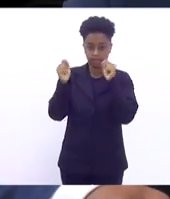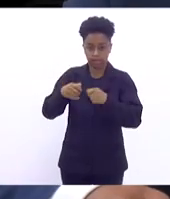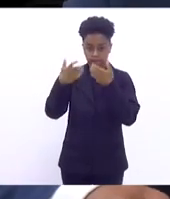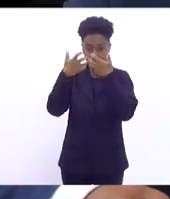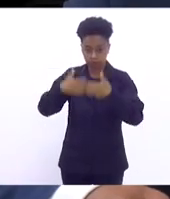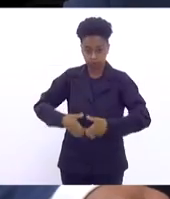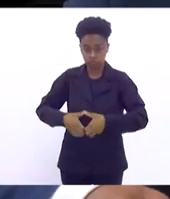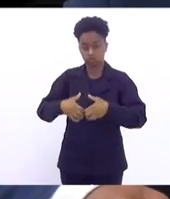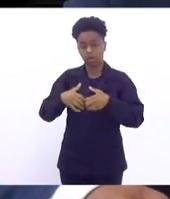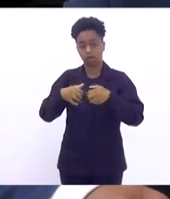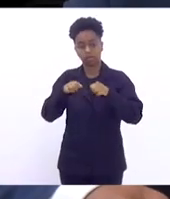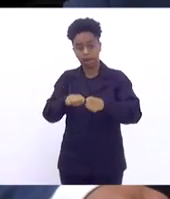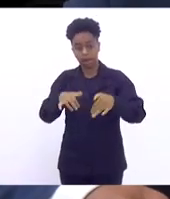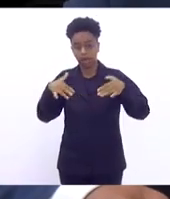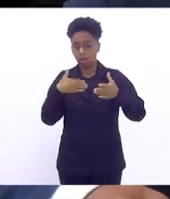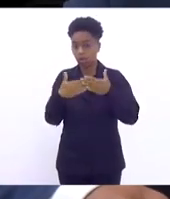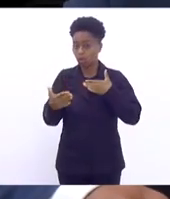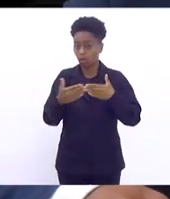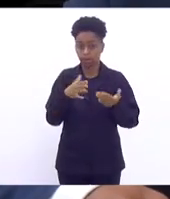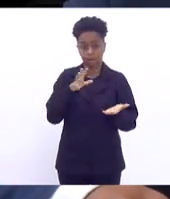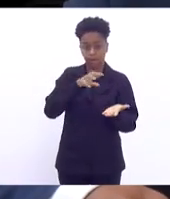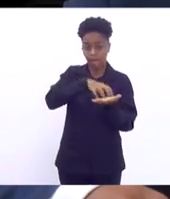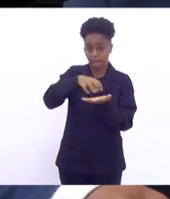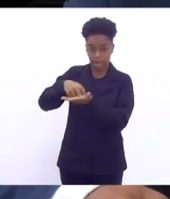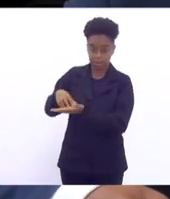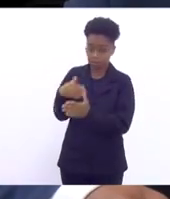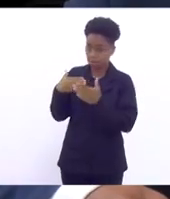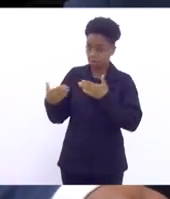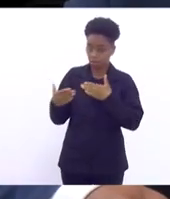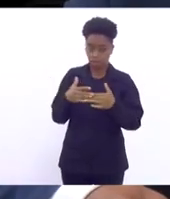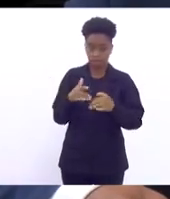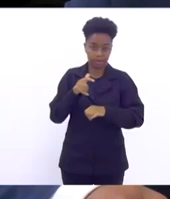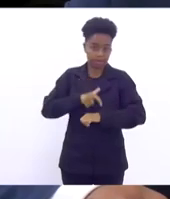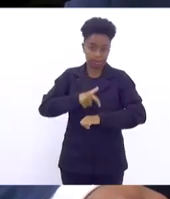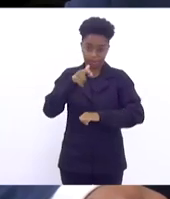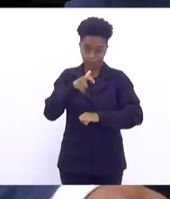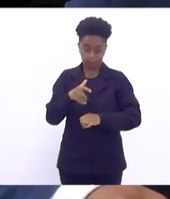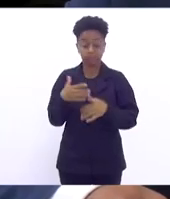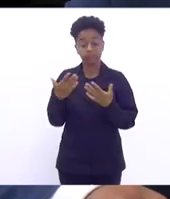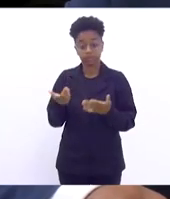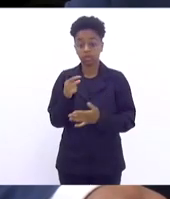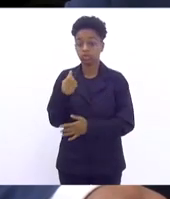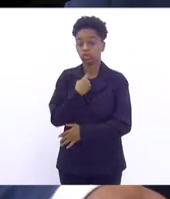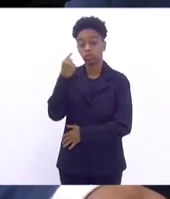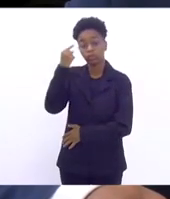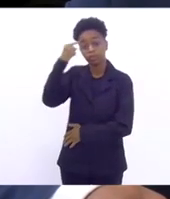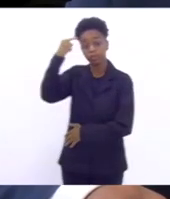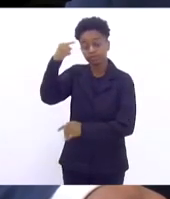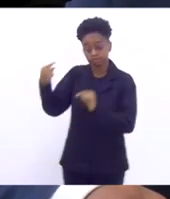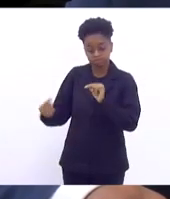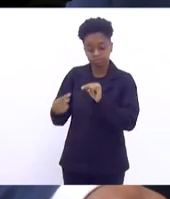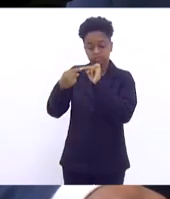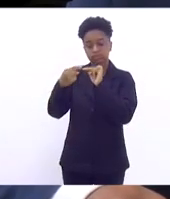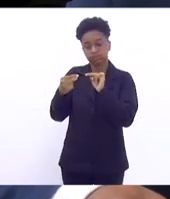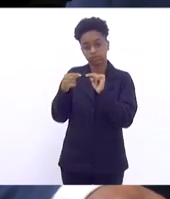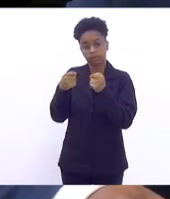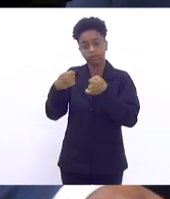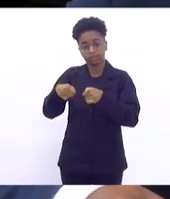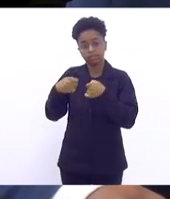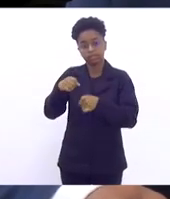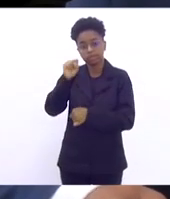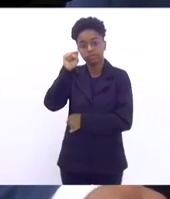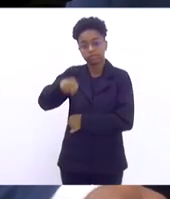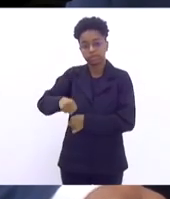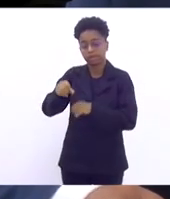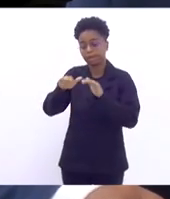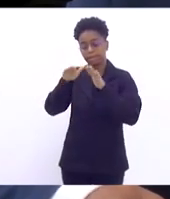da Assembleia em qualquer setor ou sob qualquer circunstâncias isso reforça a nossa ideia de que cabe sim a mesa diretora